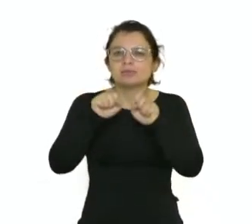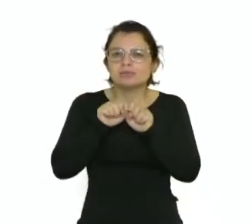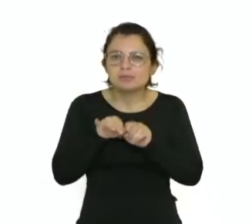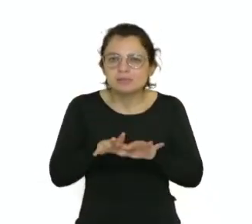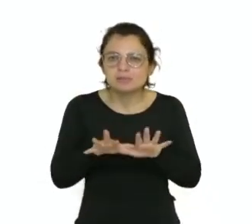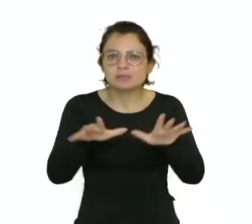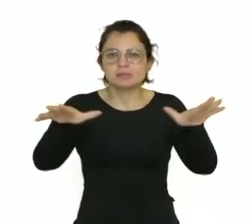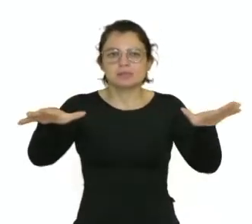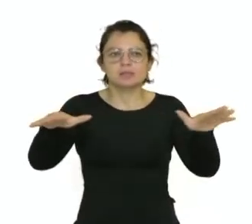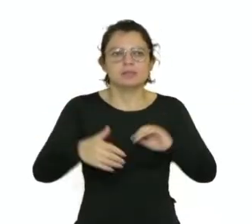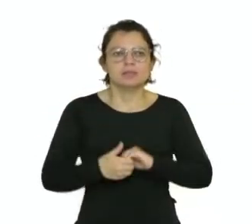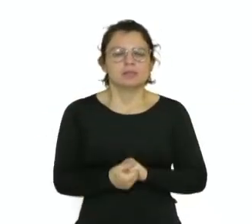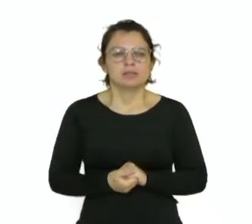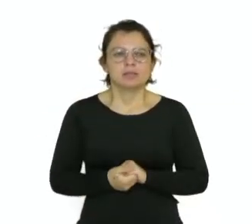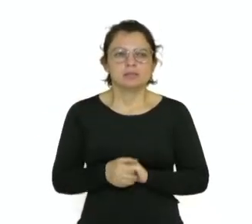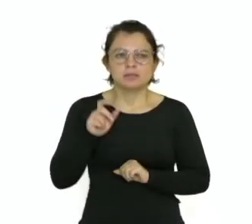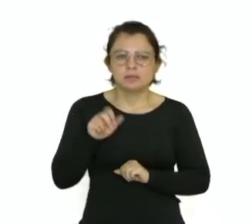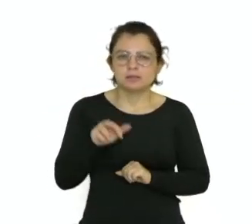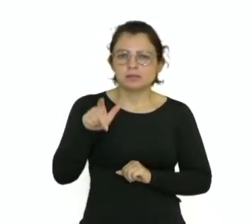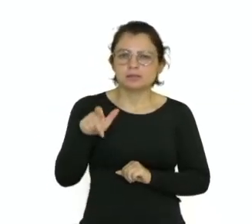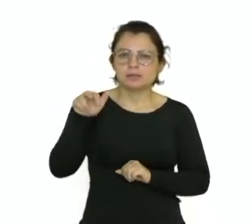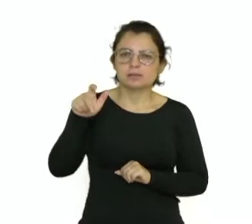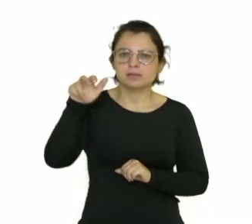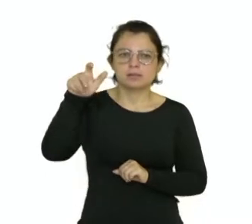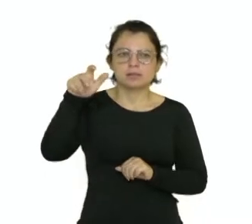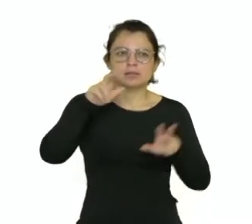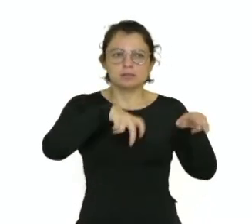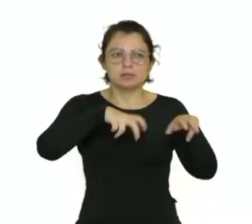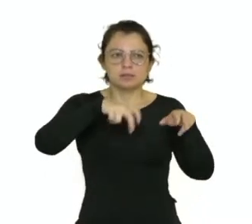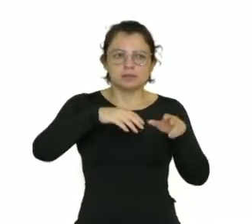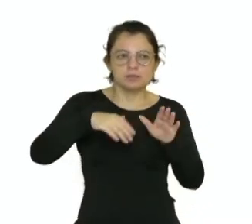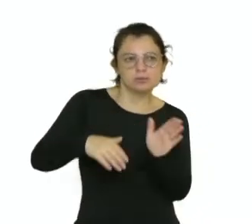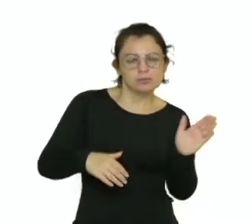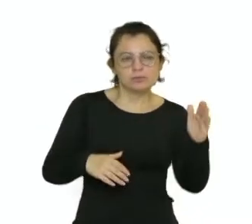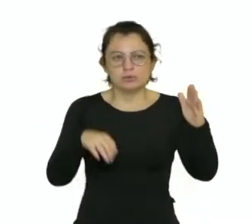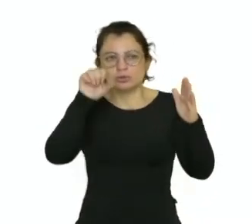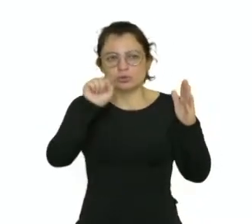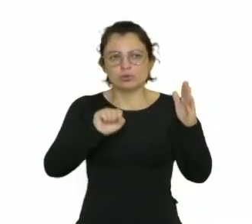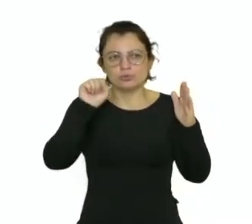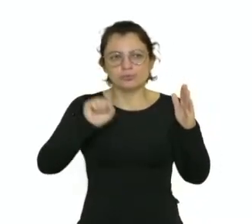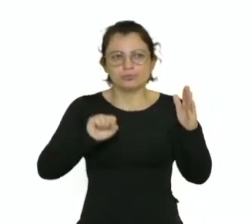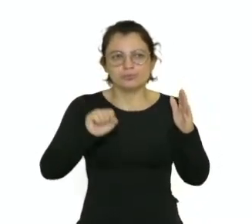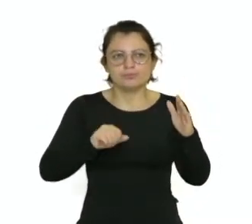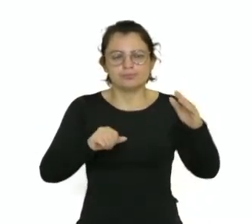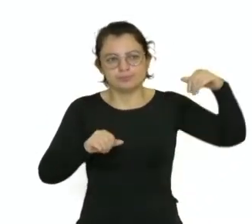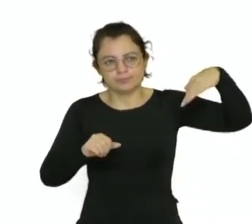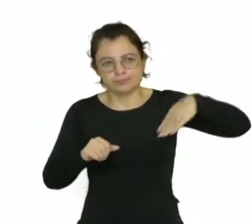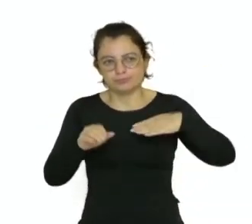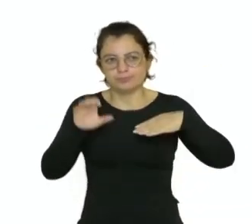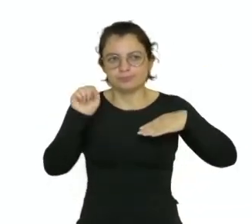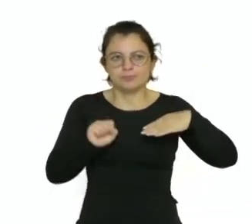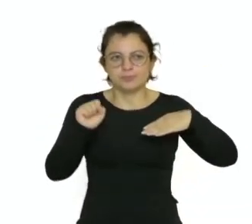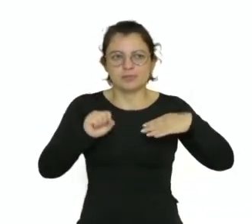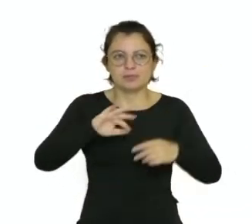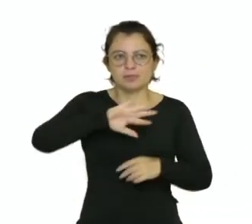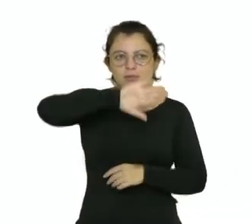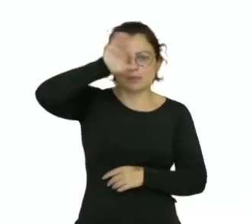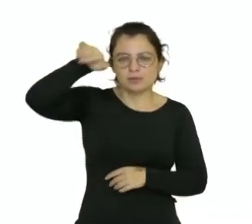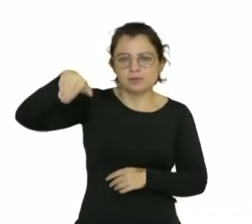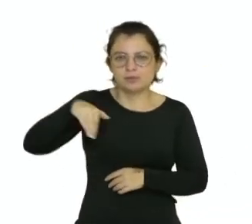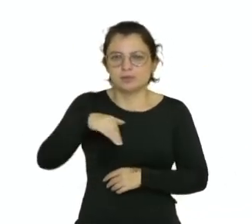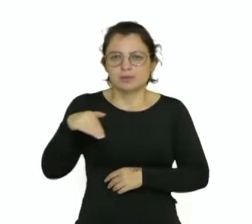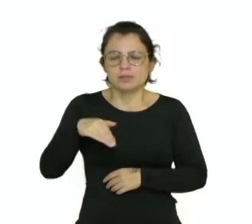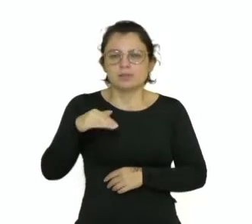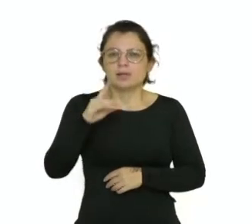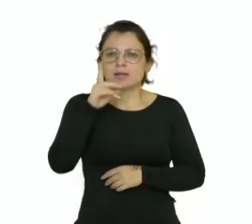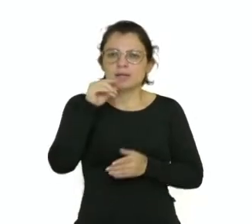Uma parte deles caminhou pelo interior em direção ao sul. A outra parte rumou à foz do rio Amazonas e